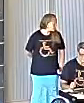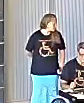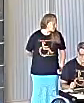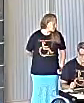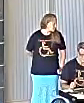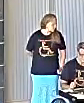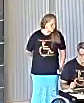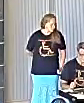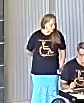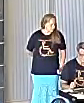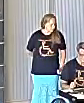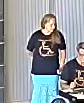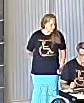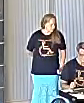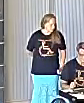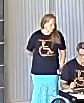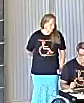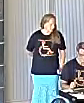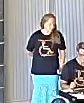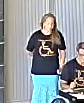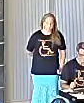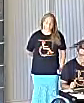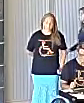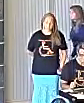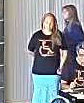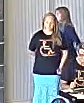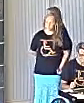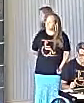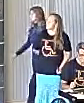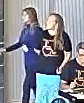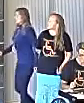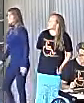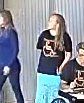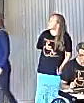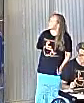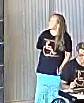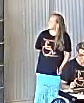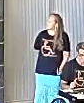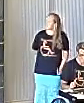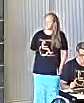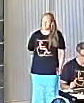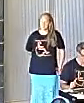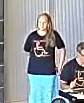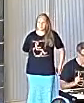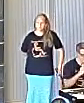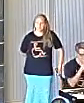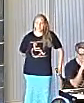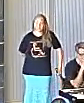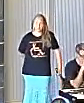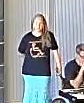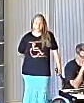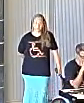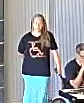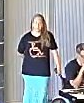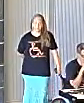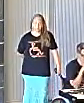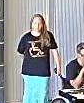boletim de ocorrência Barbacena e tem mais a empresa curiosamente optou pelo embarque dos passageiros com